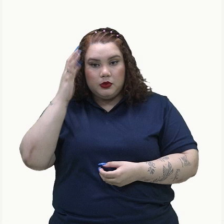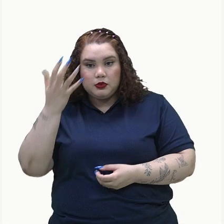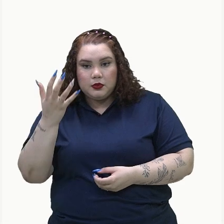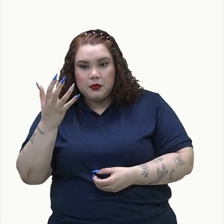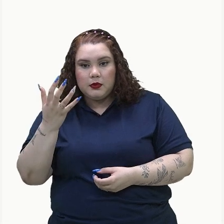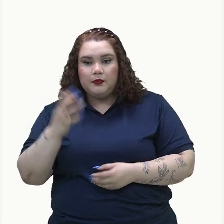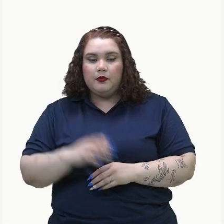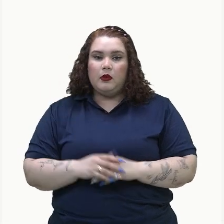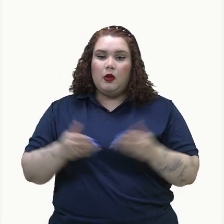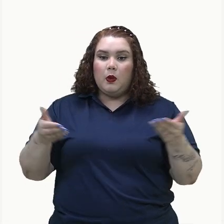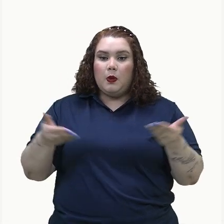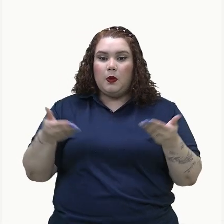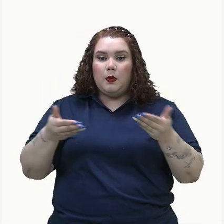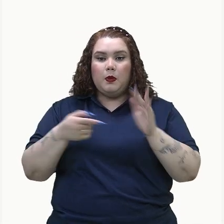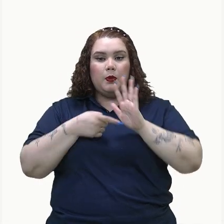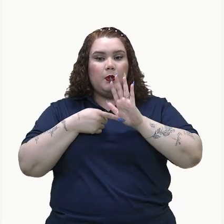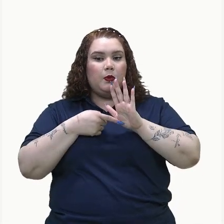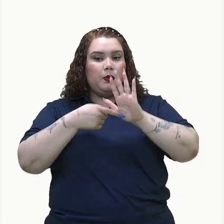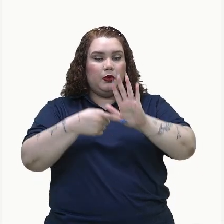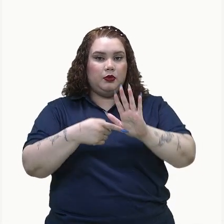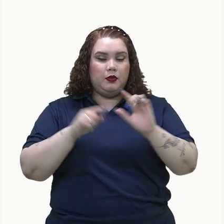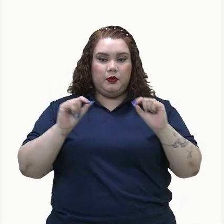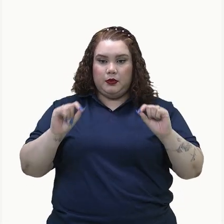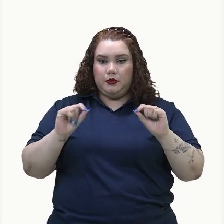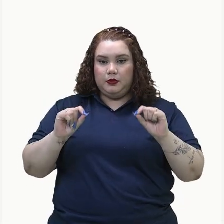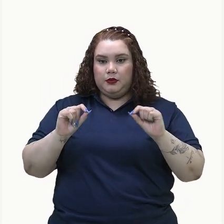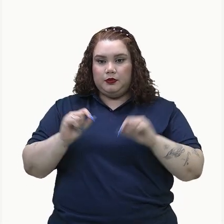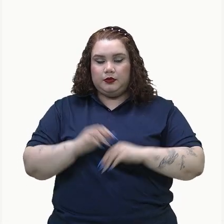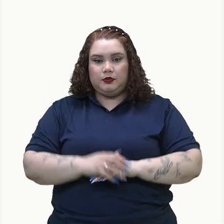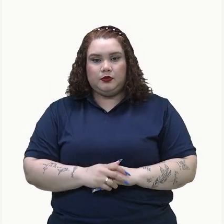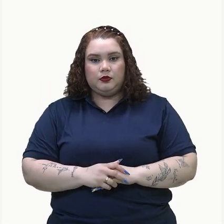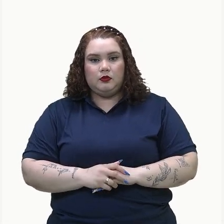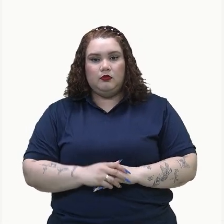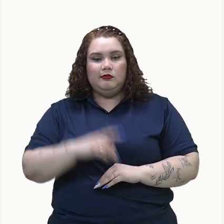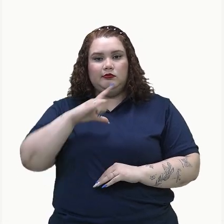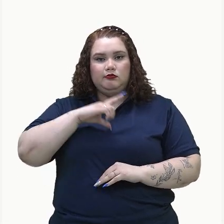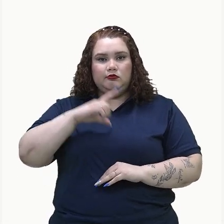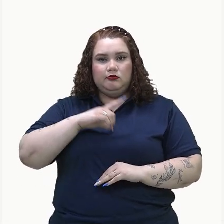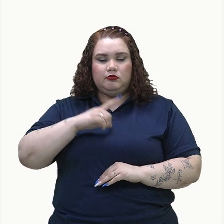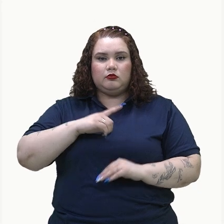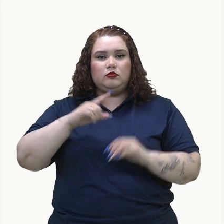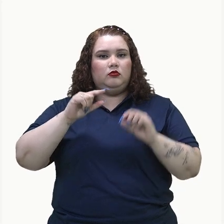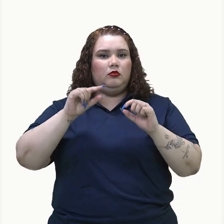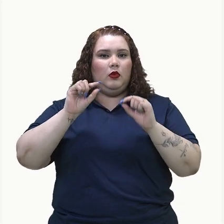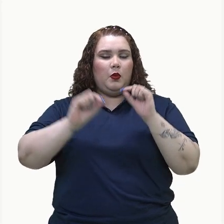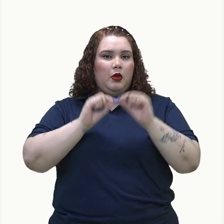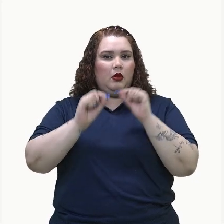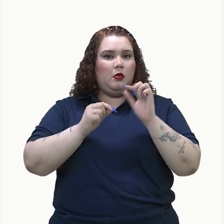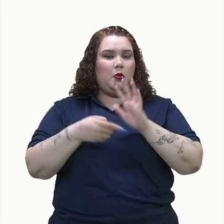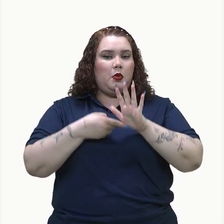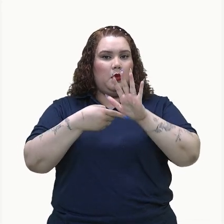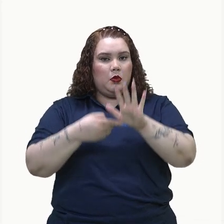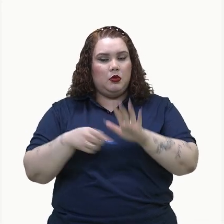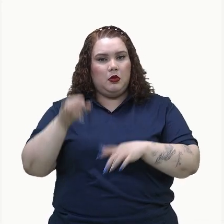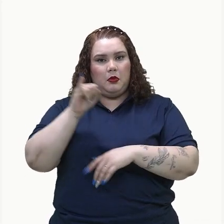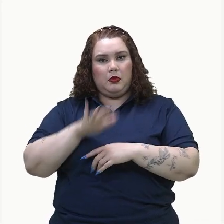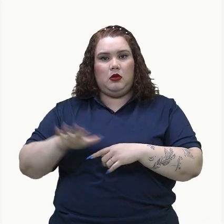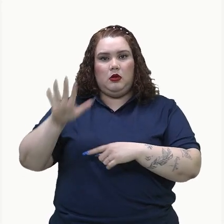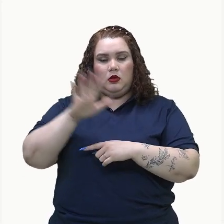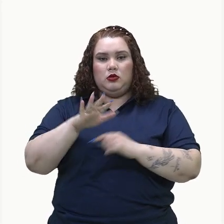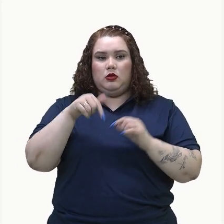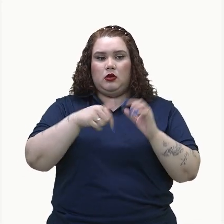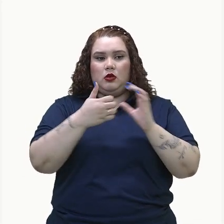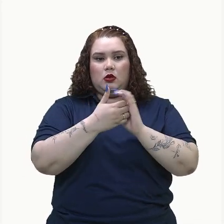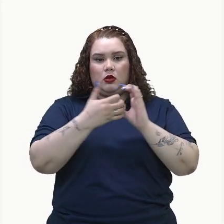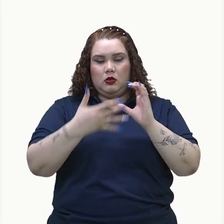vou mostrar para vocês aqui uma pequena animação, tá? Com essa